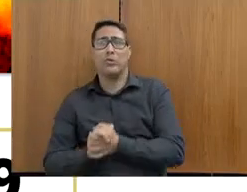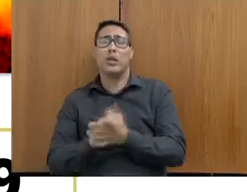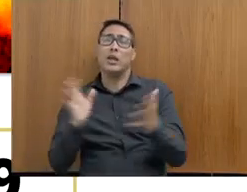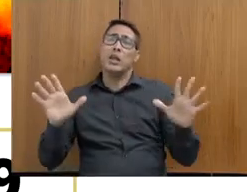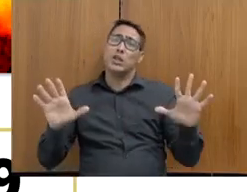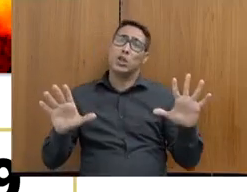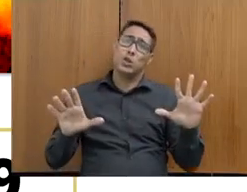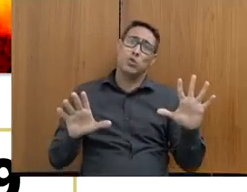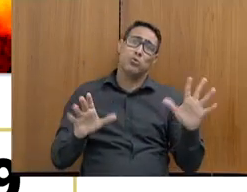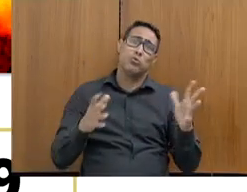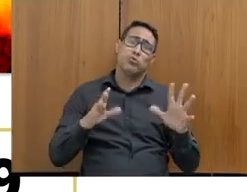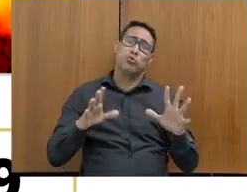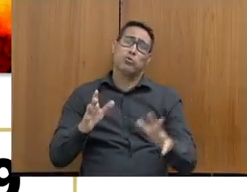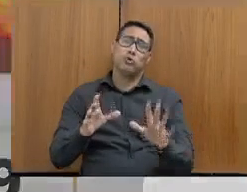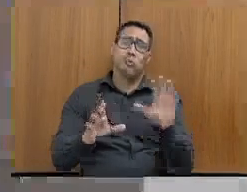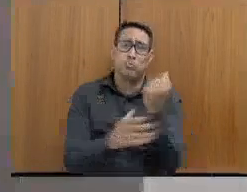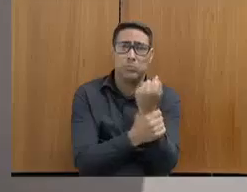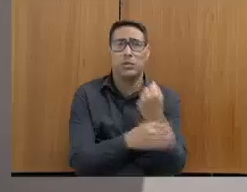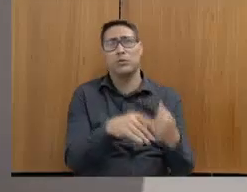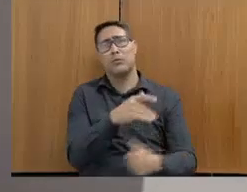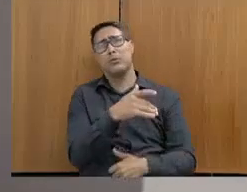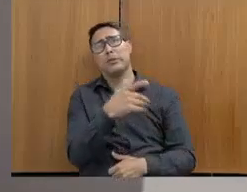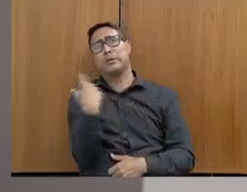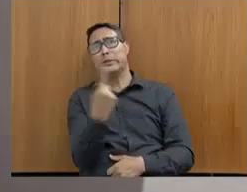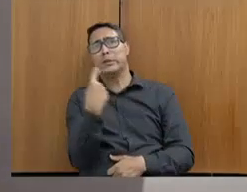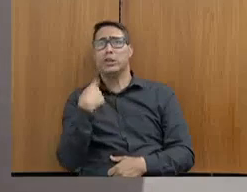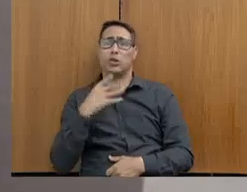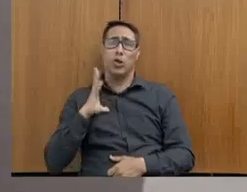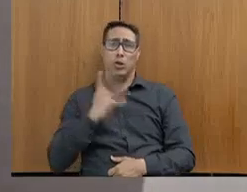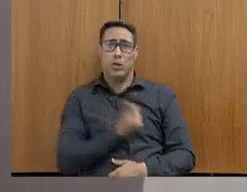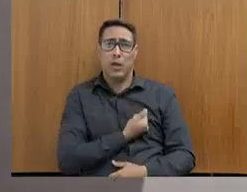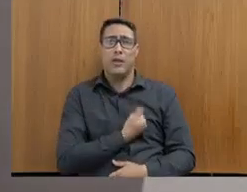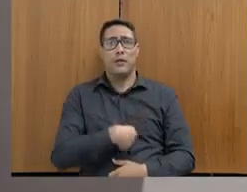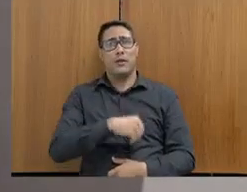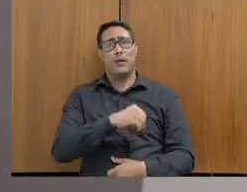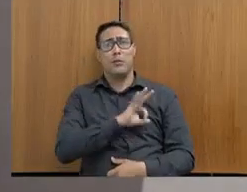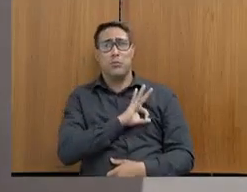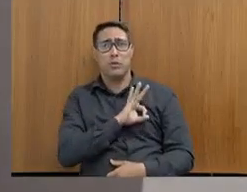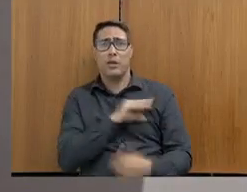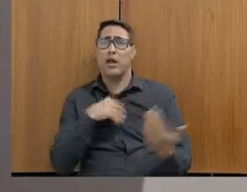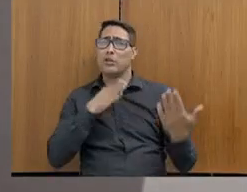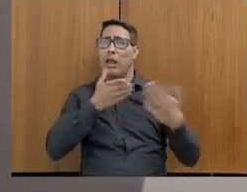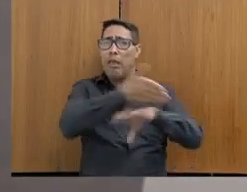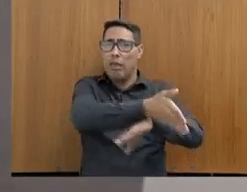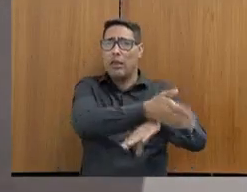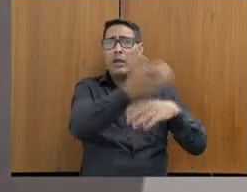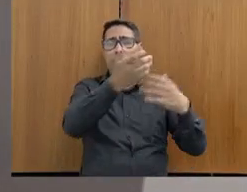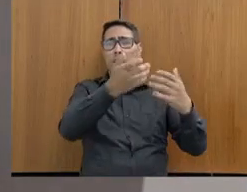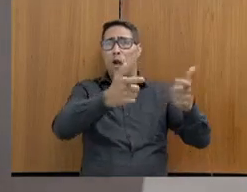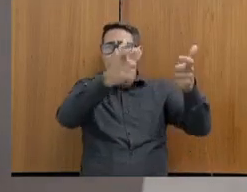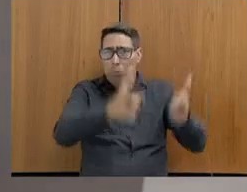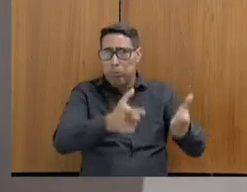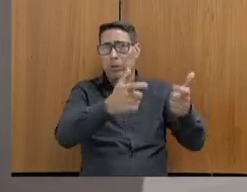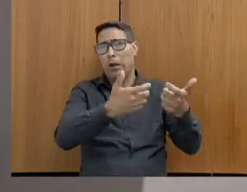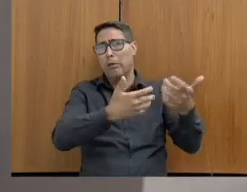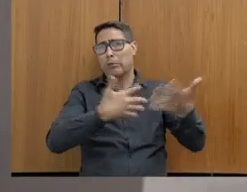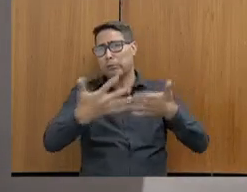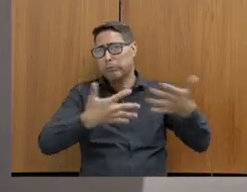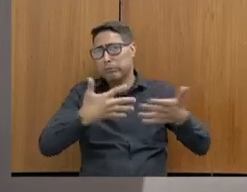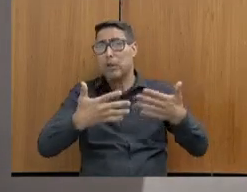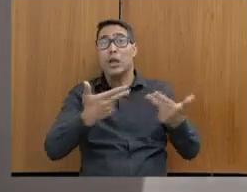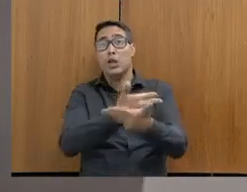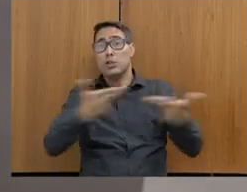policial curso é de entrada em imóveis né e outros é que tem sido